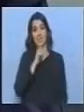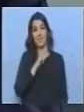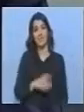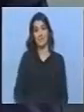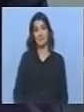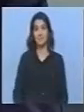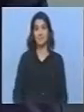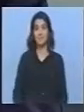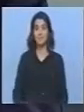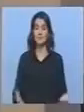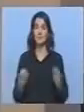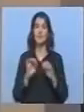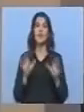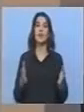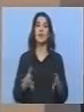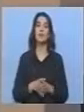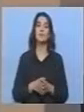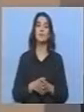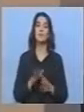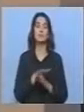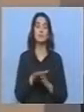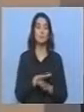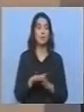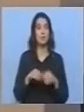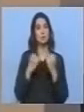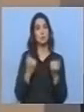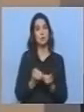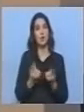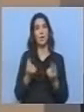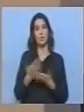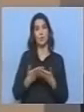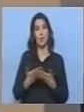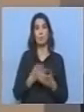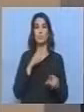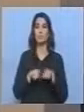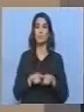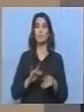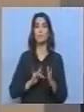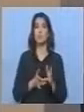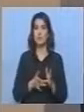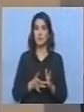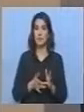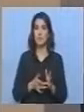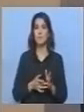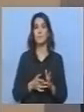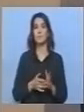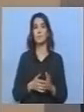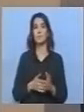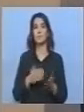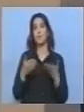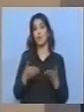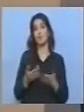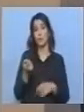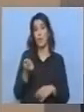É evidente que a situação social, económica e política do Brasil tem ajudado um pouco, e